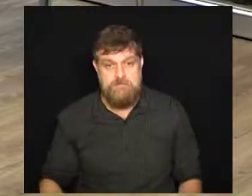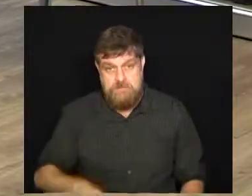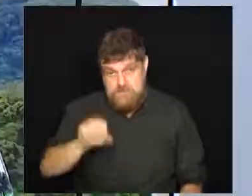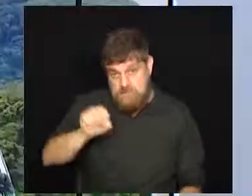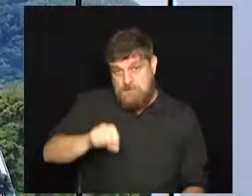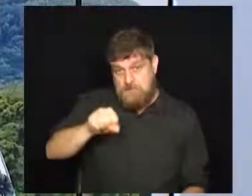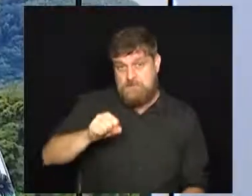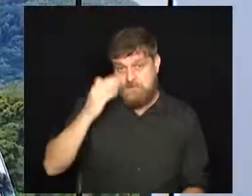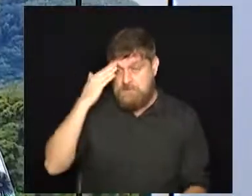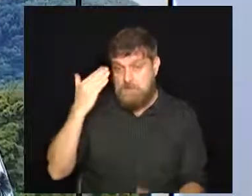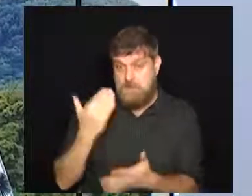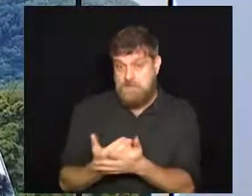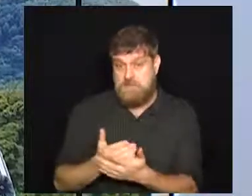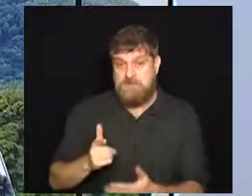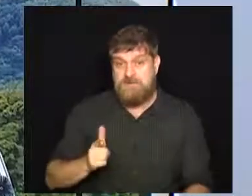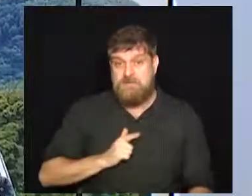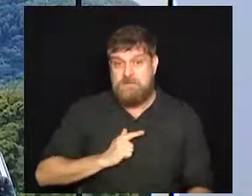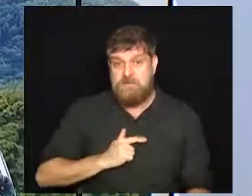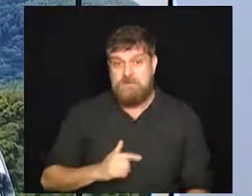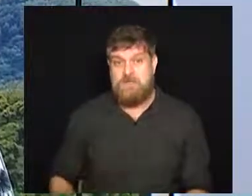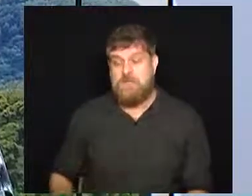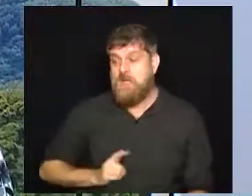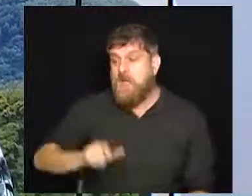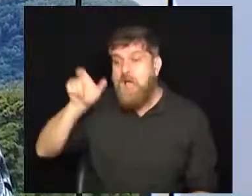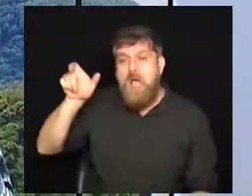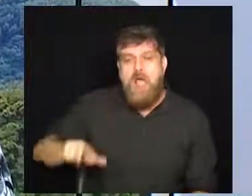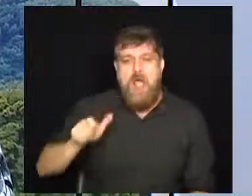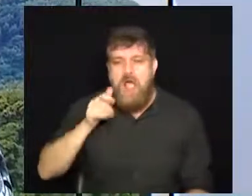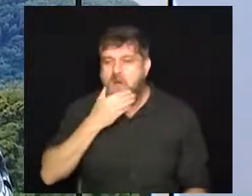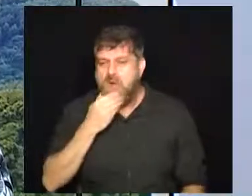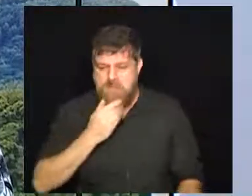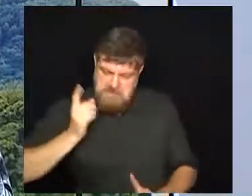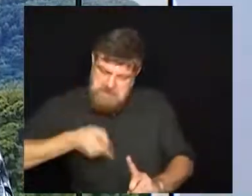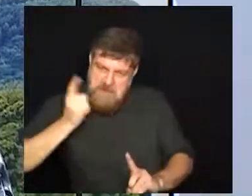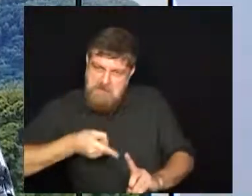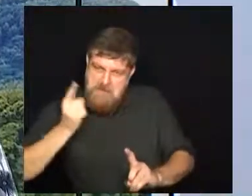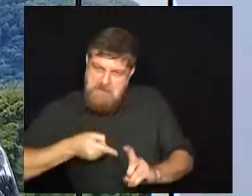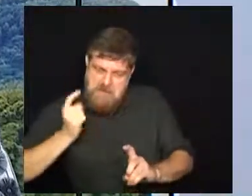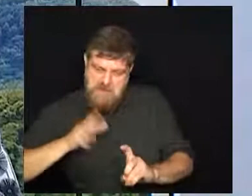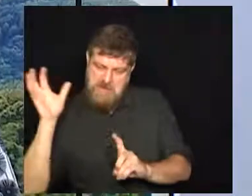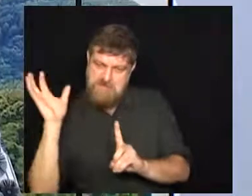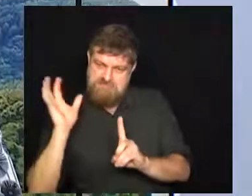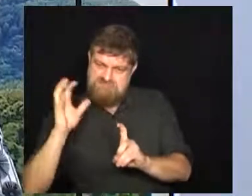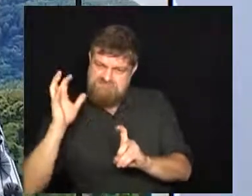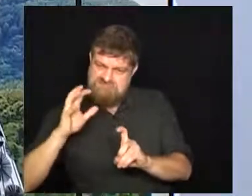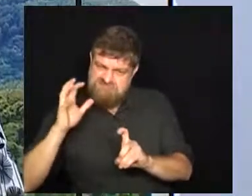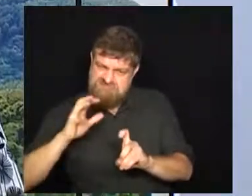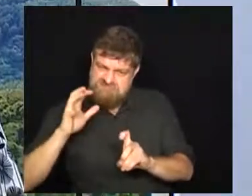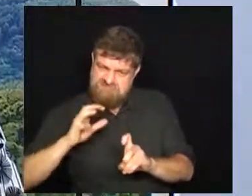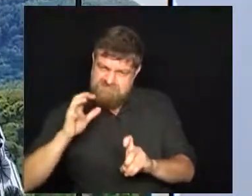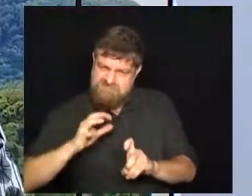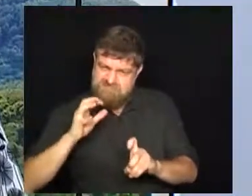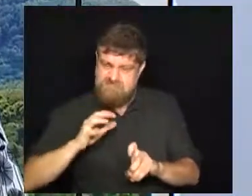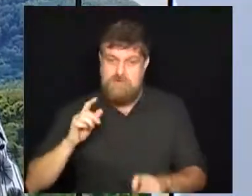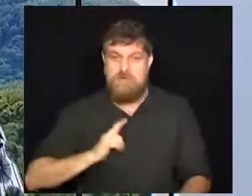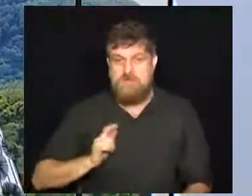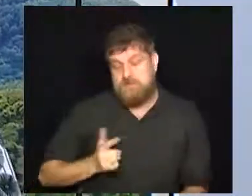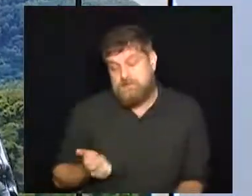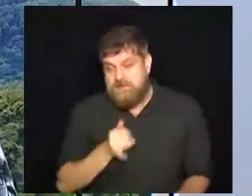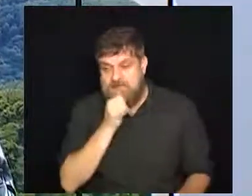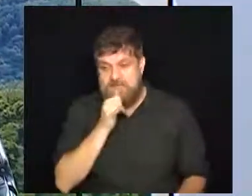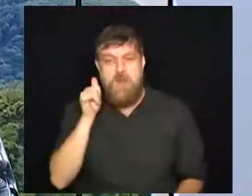uma evolução dos relacionamentos abusivos, no qual uma mulher está se relacionando com o companheiro, com o